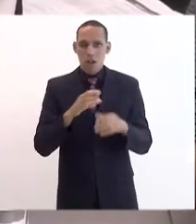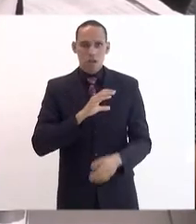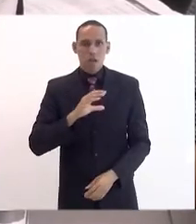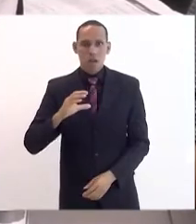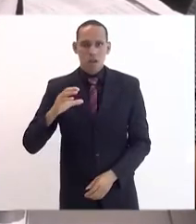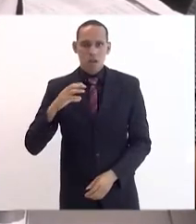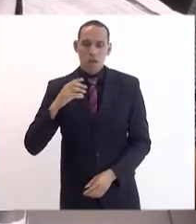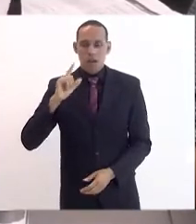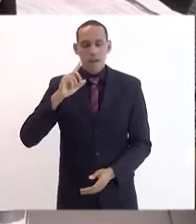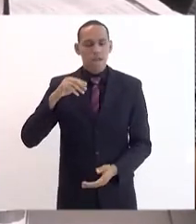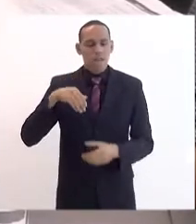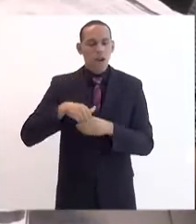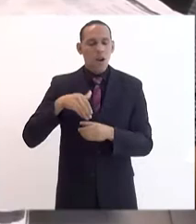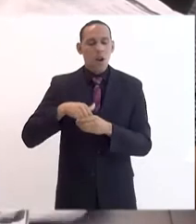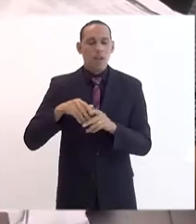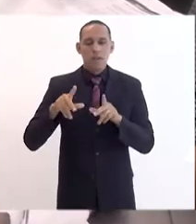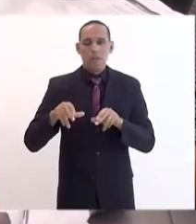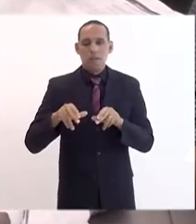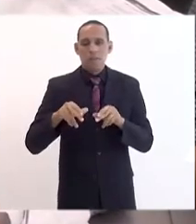votou dessa forma.